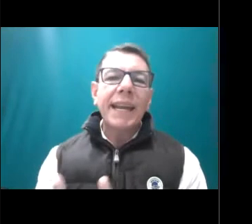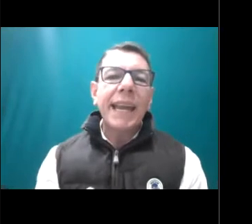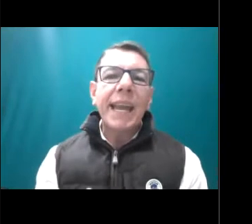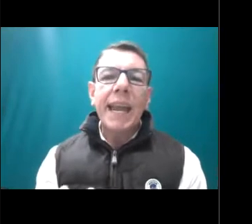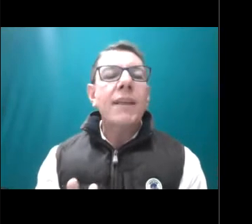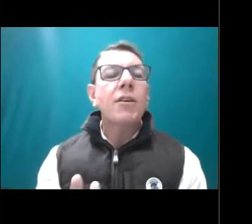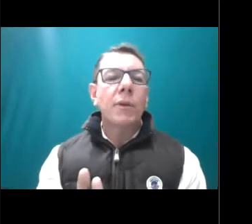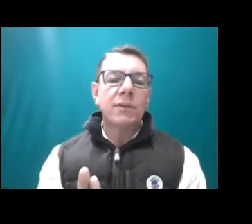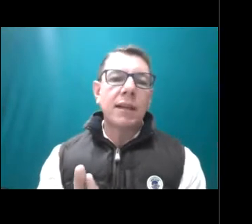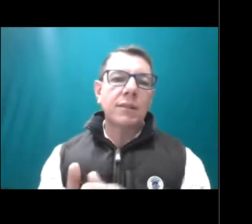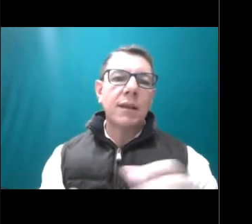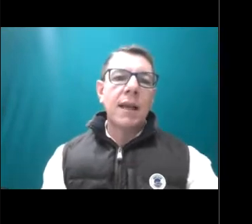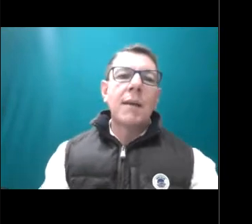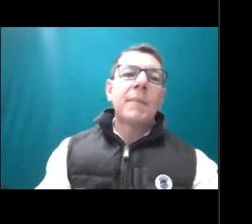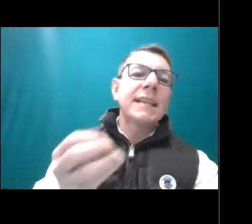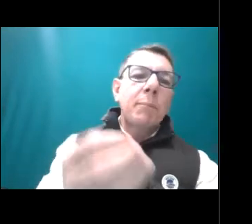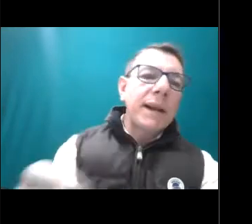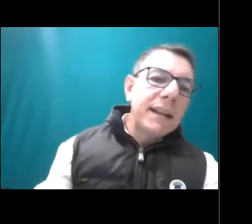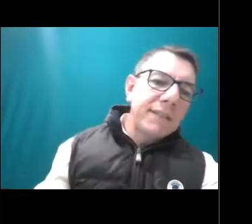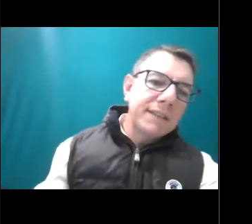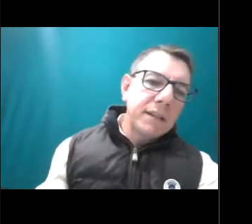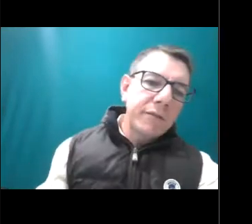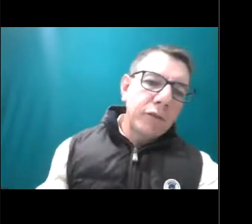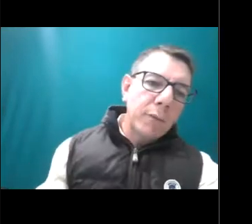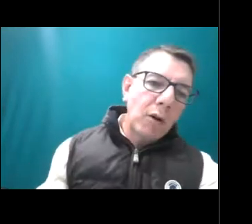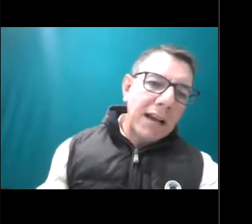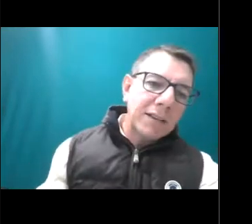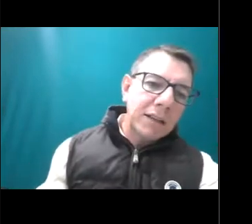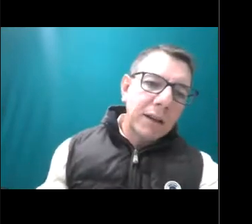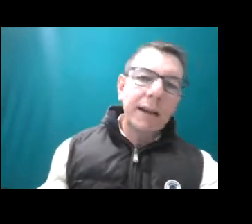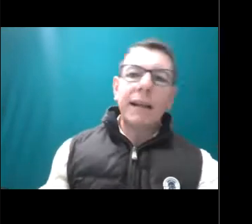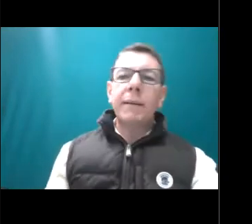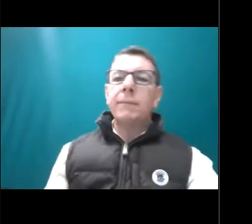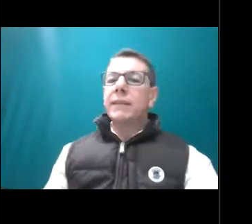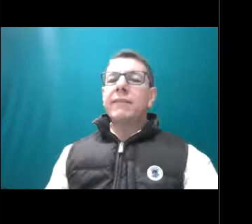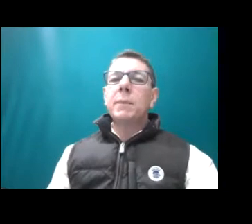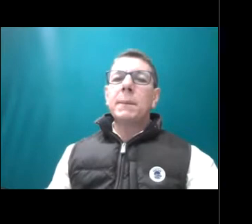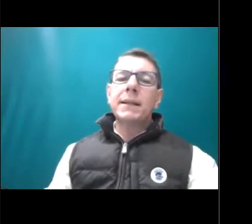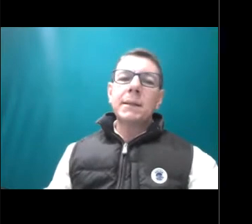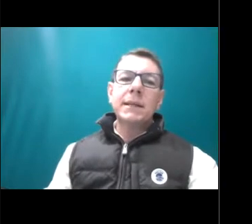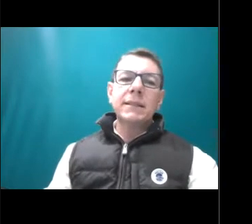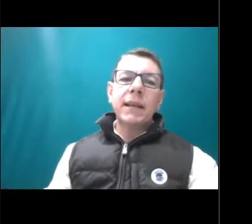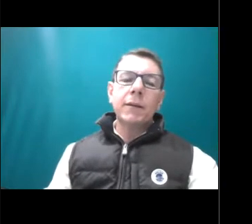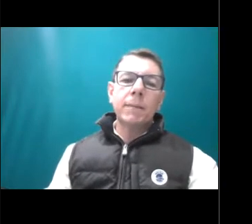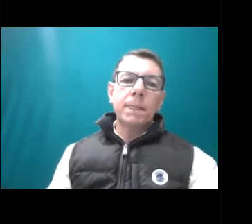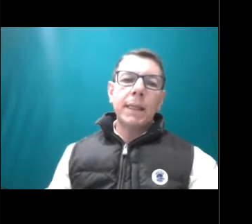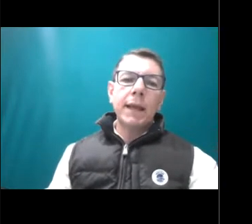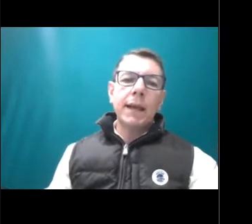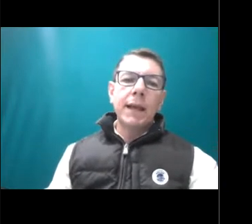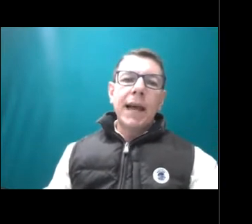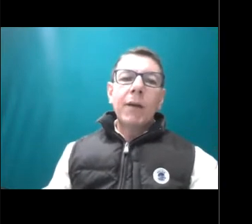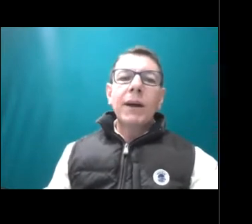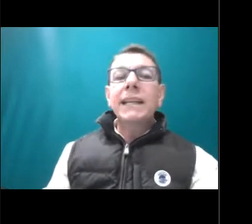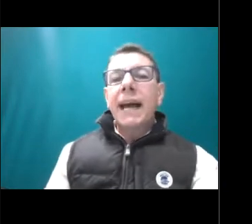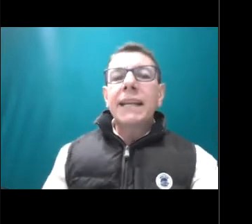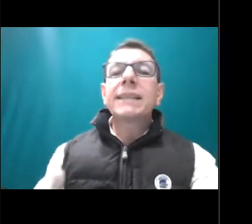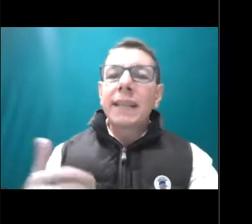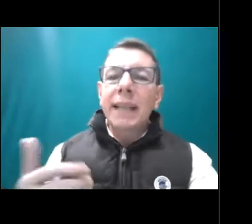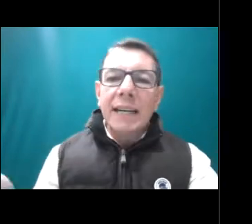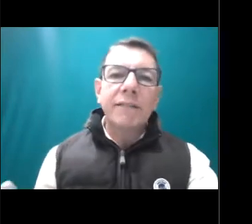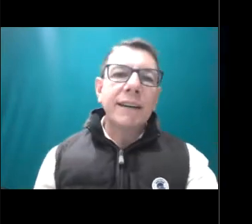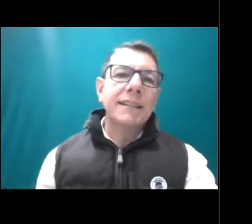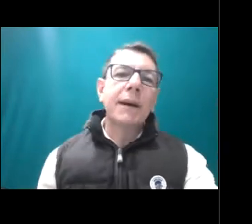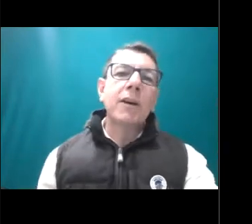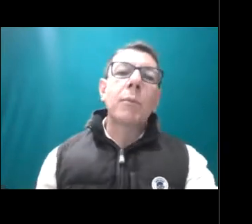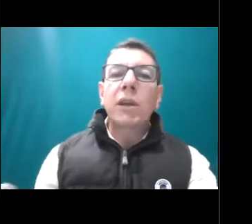porque a perda é inerente ao processo. Mas a perda visível, como é o caso aqui, ó, ela vai para praticamente zero, né? A qualidade